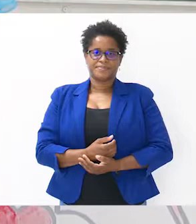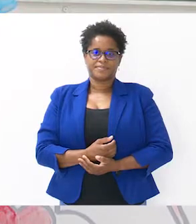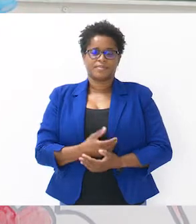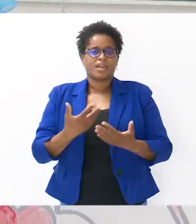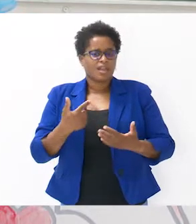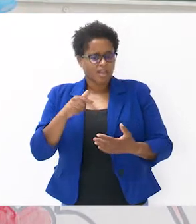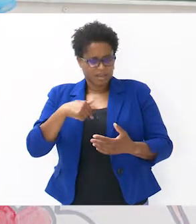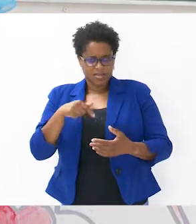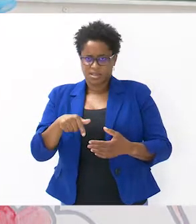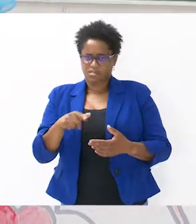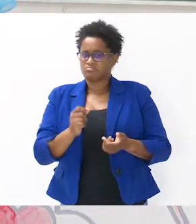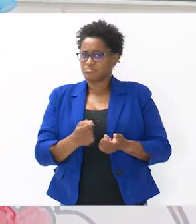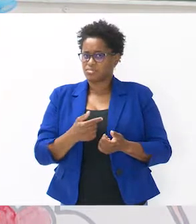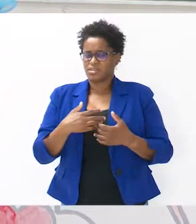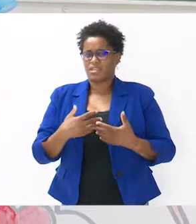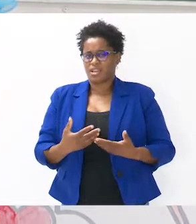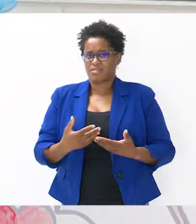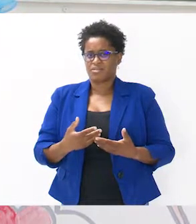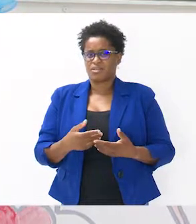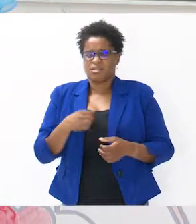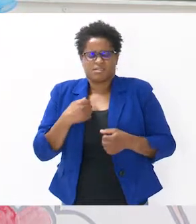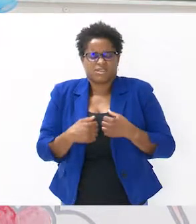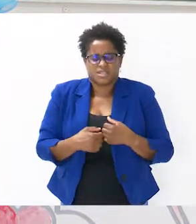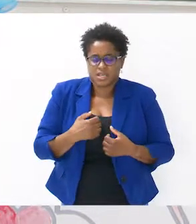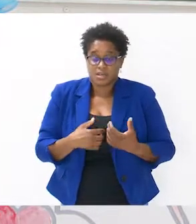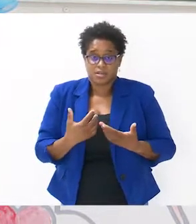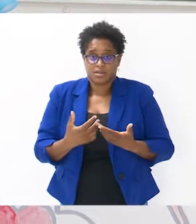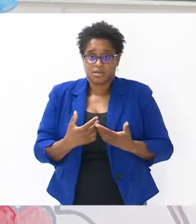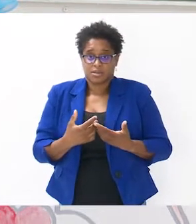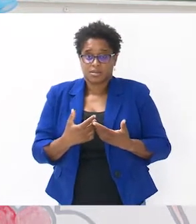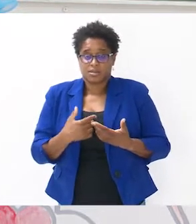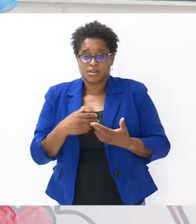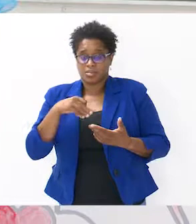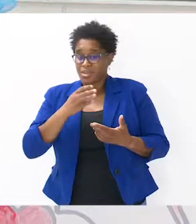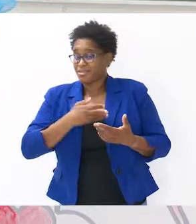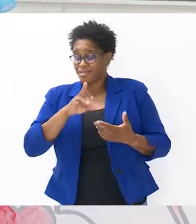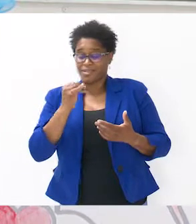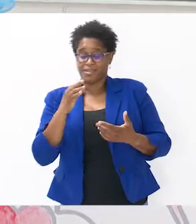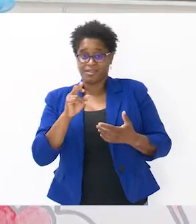Ai, que estafa! Que fadiga! Que quebreira!